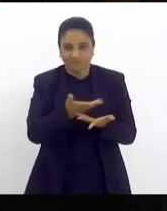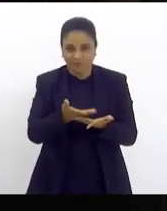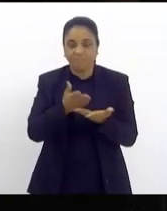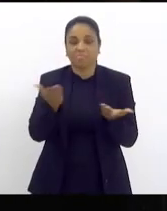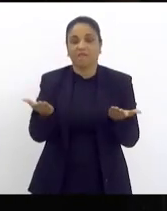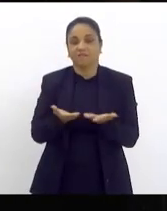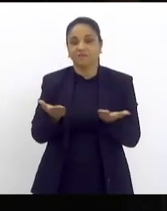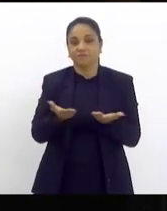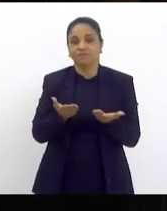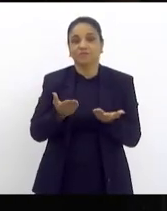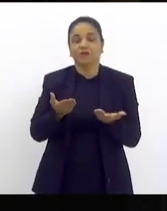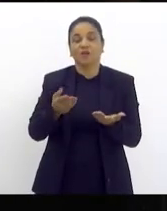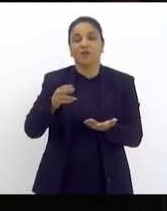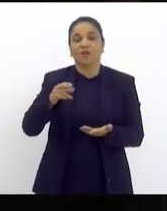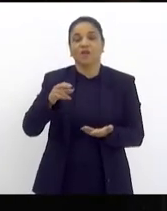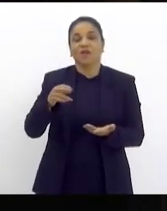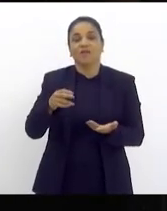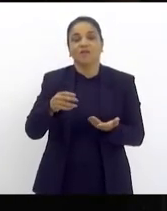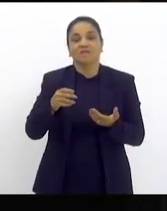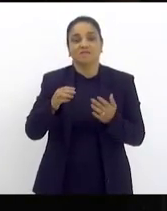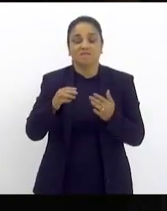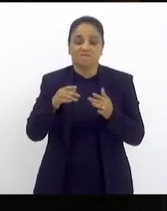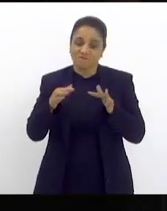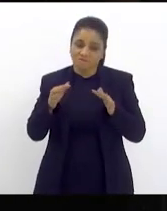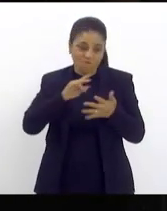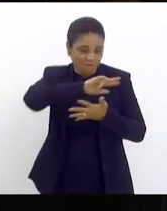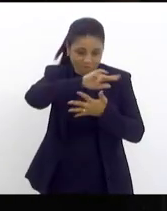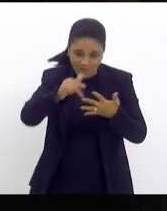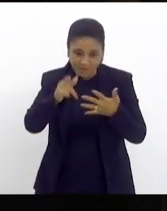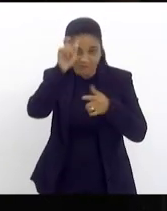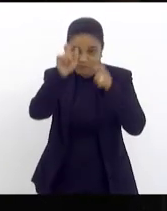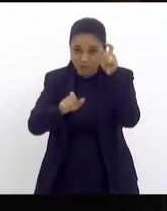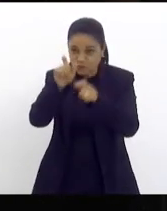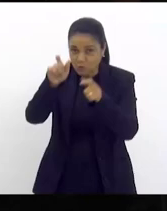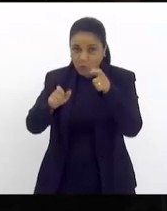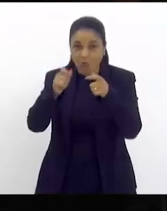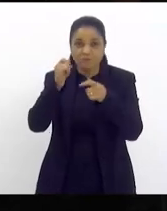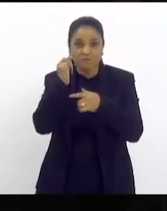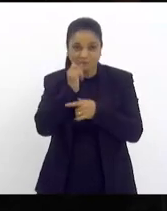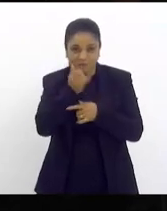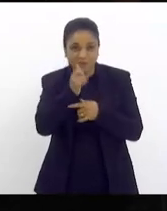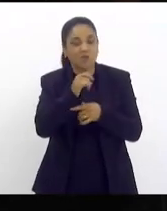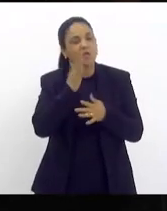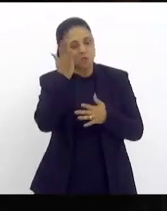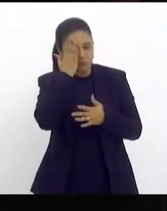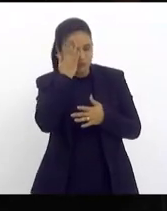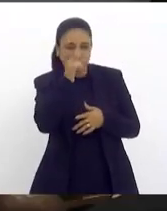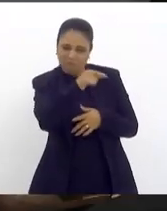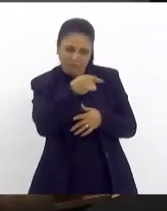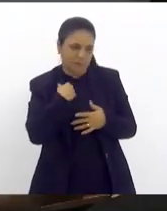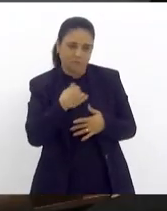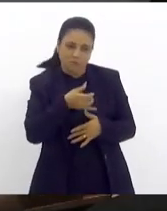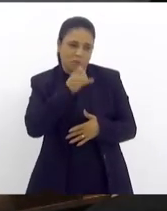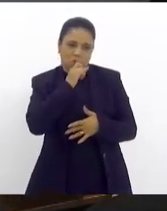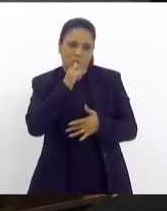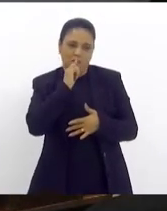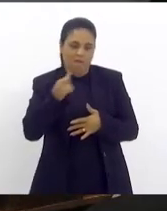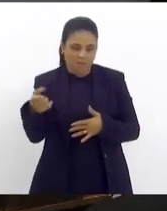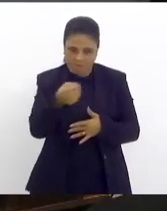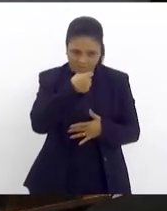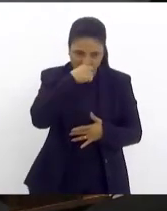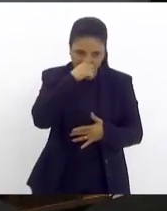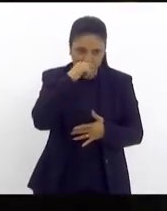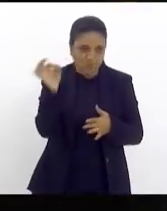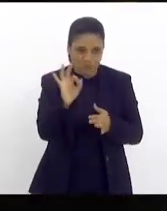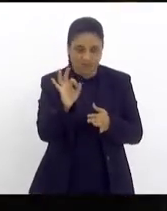Rubão, para finalizar aqui, tem um monte de gente para falar, cerveja que você não toma, né? Mas eu tomo pelos nós dois. O